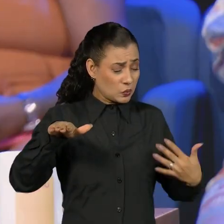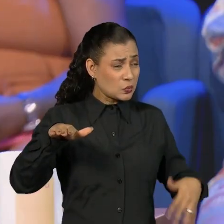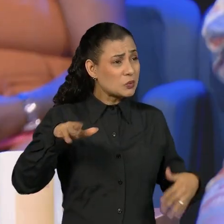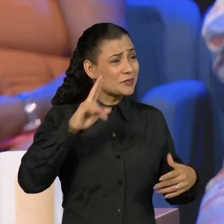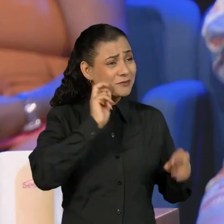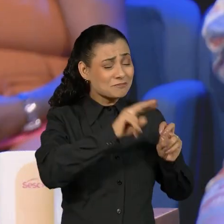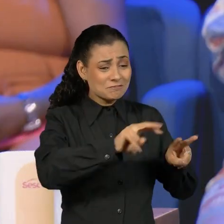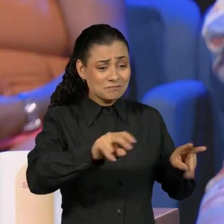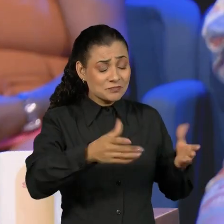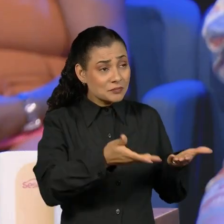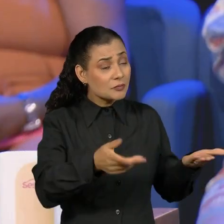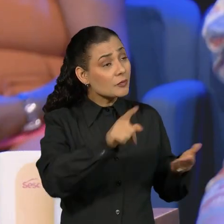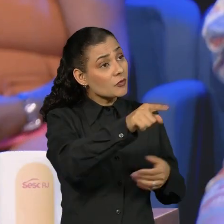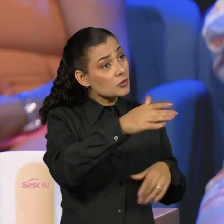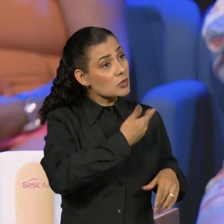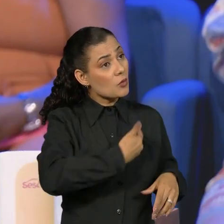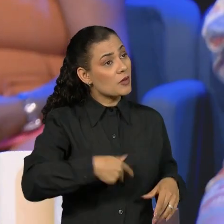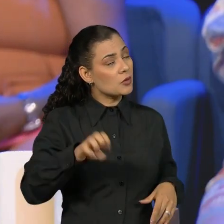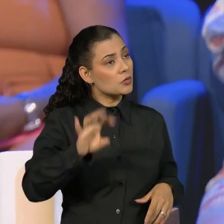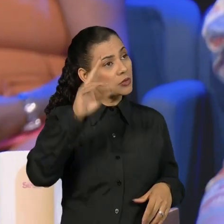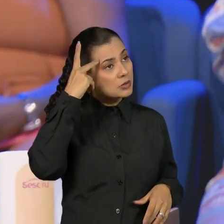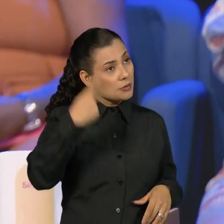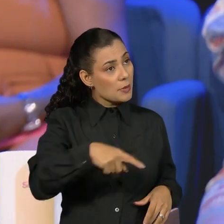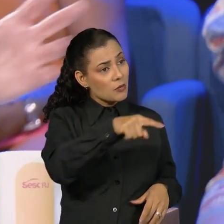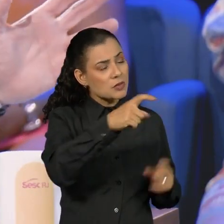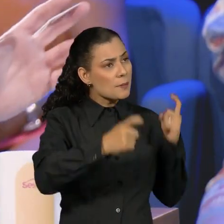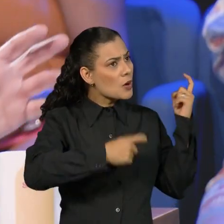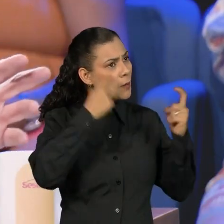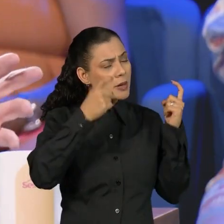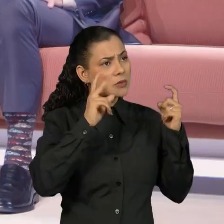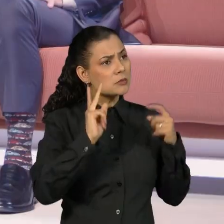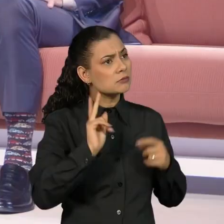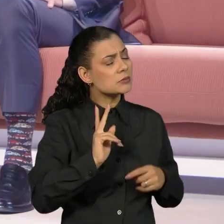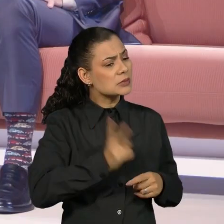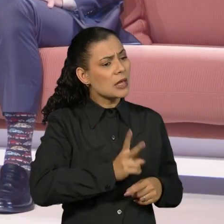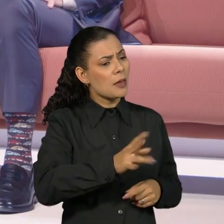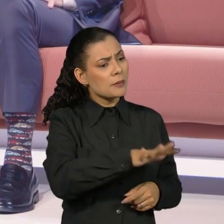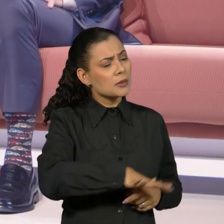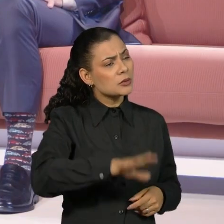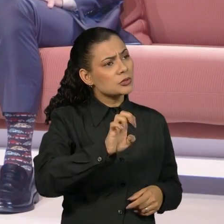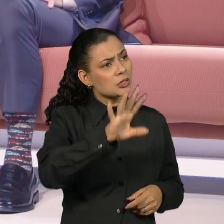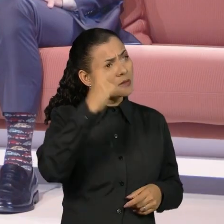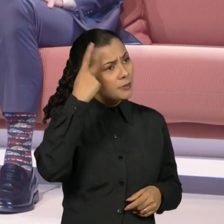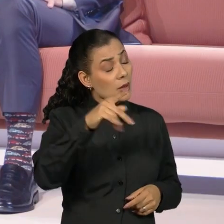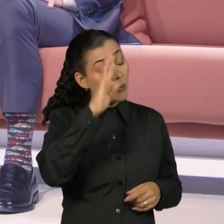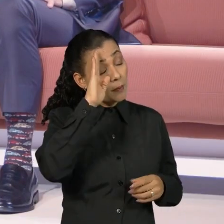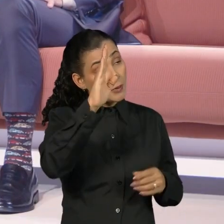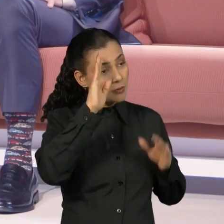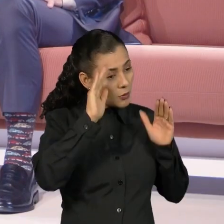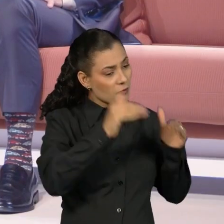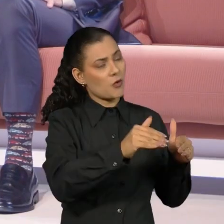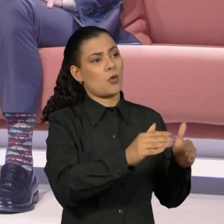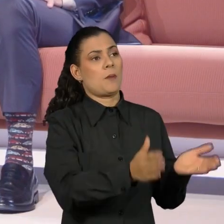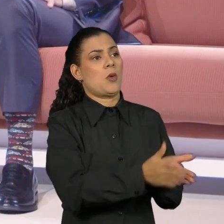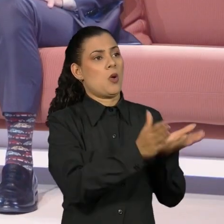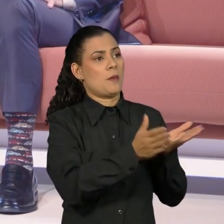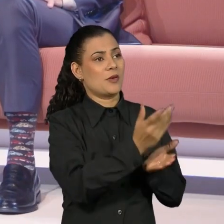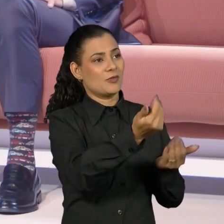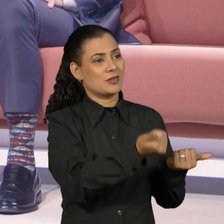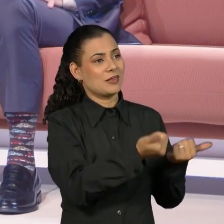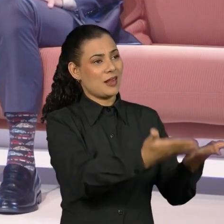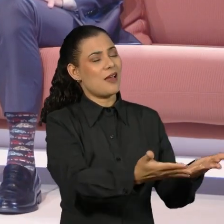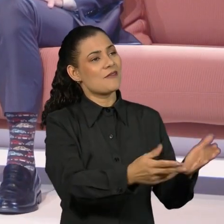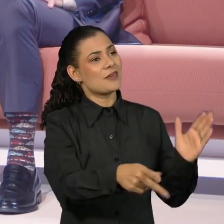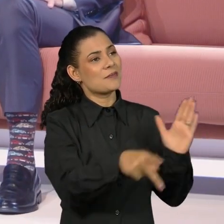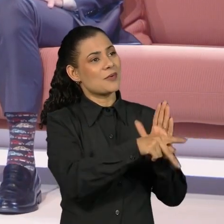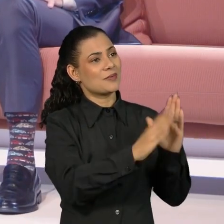eu via o senhor como governador de São Paulo, a sua preocupação com São Paulo inteiro, mas principalmente com os mais pobres, né? Quando o senhor dava a casa própria